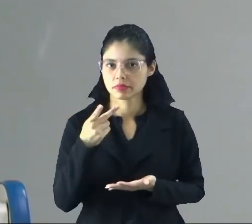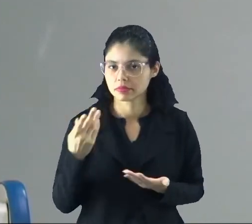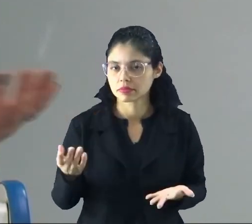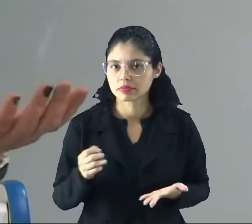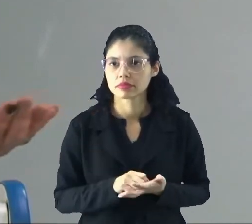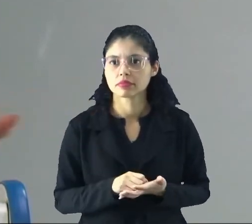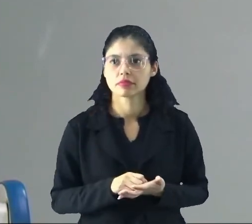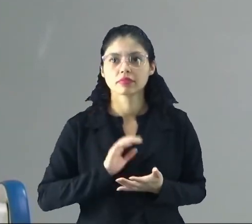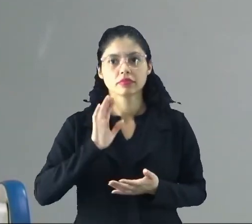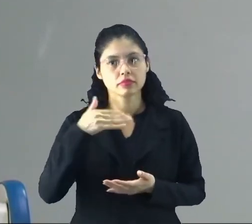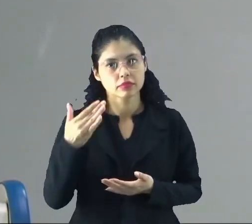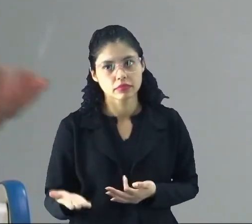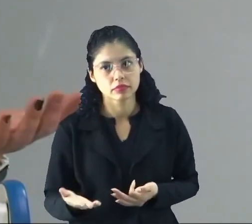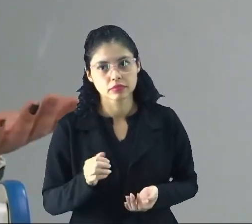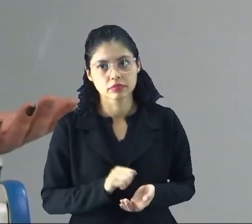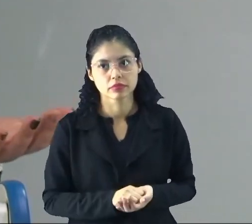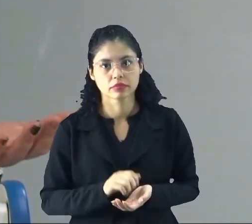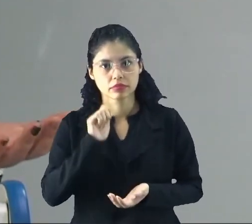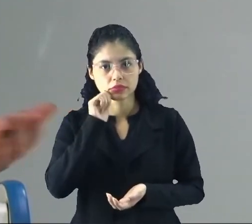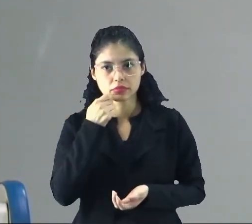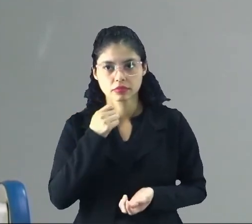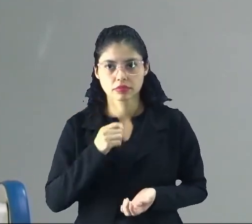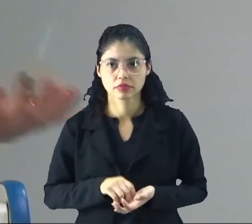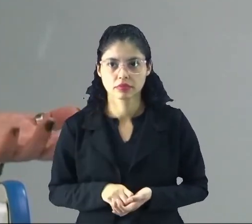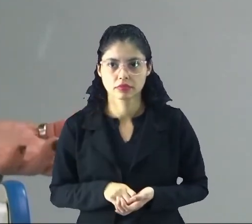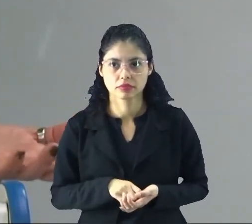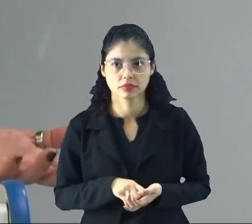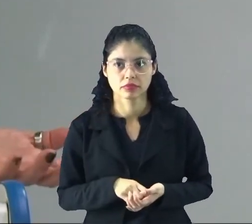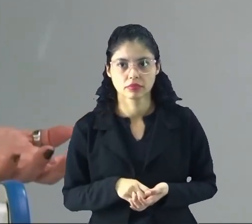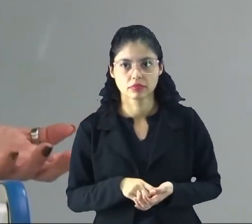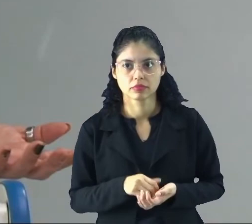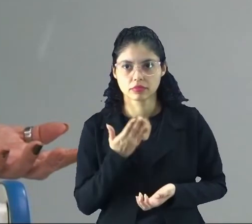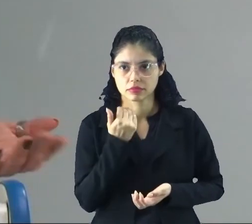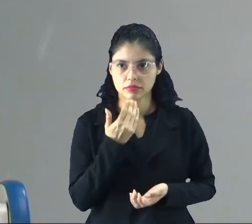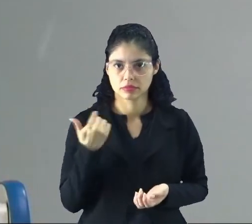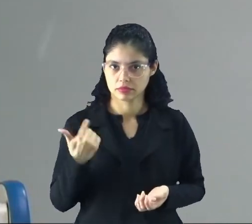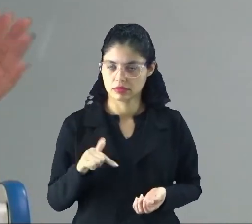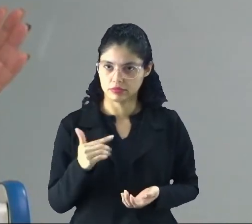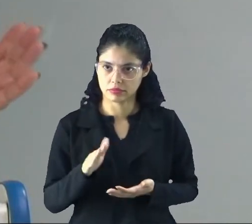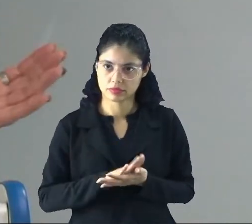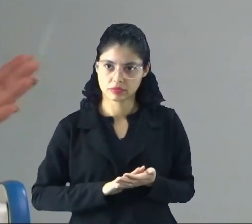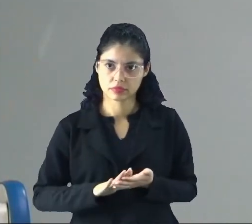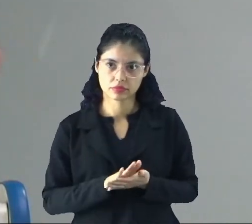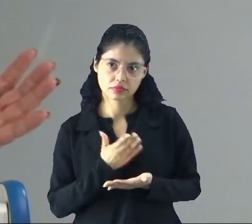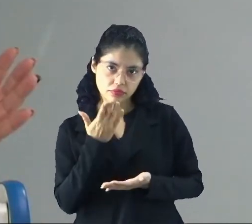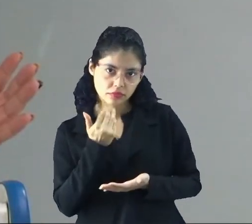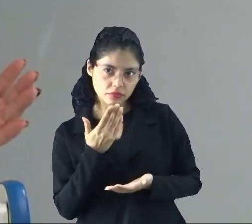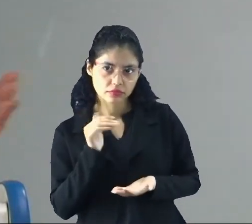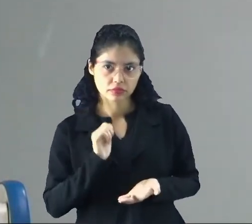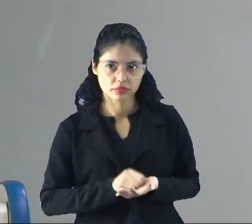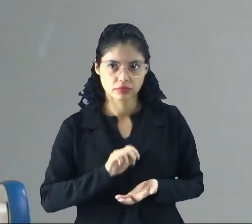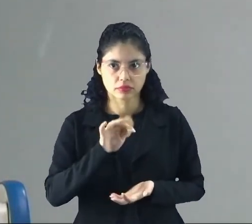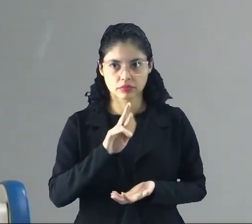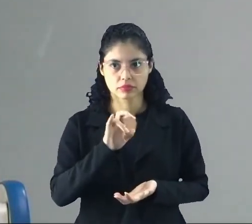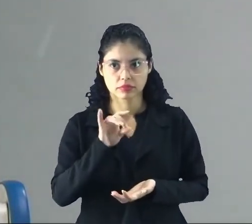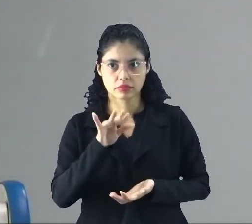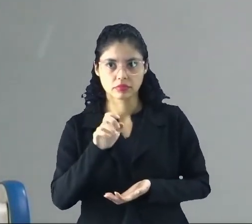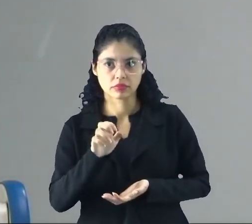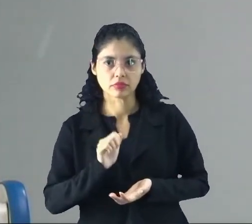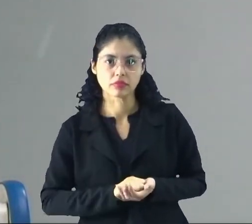um servo, um criado, diz assim, eles querem pão. E ela diz, por que eles não comem? Não tem. Gente, então que comam brioche. Era